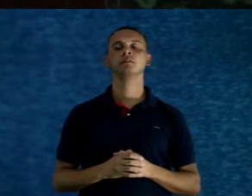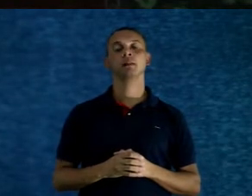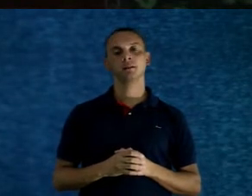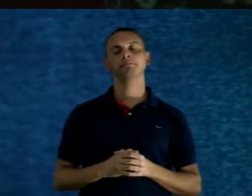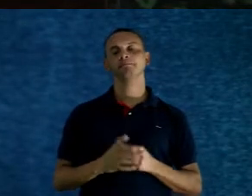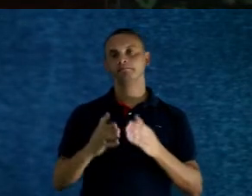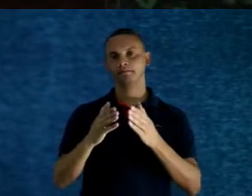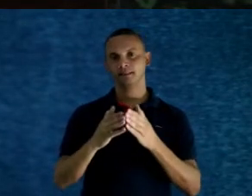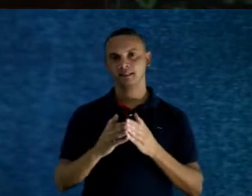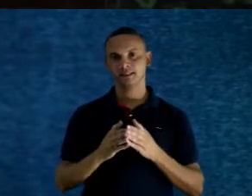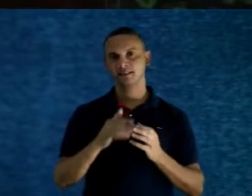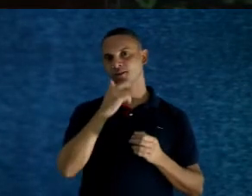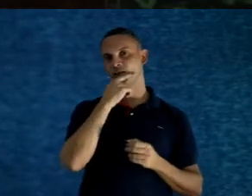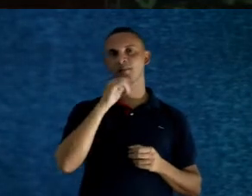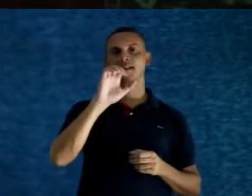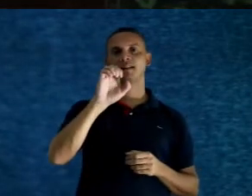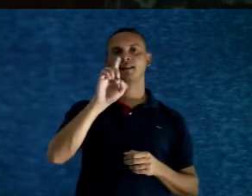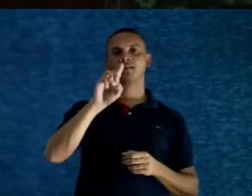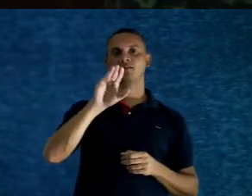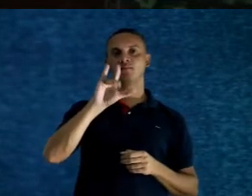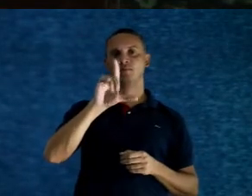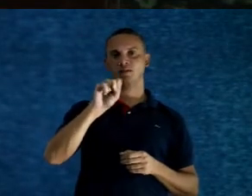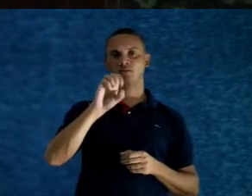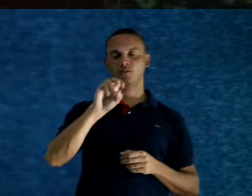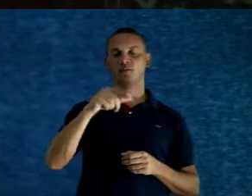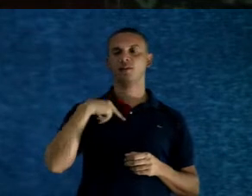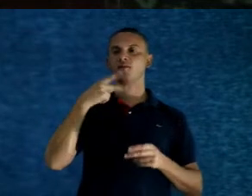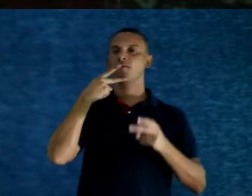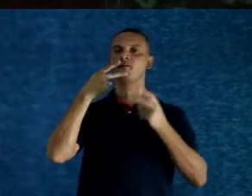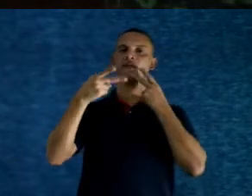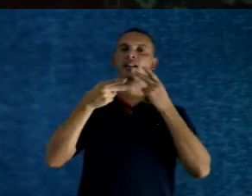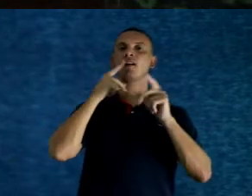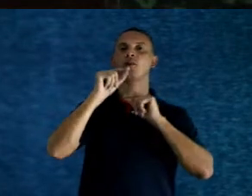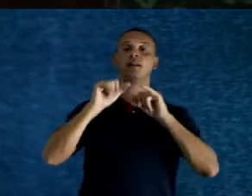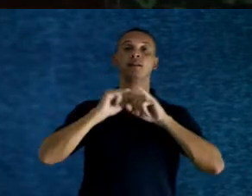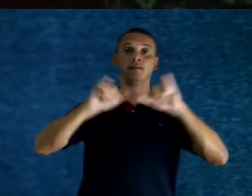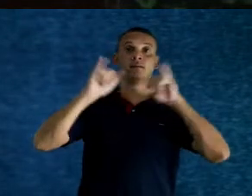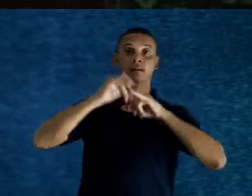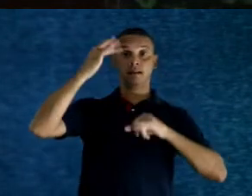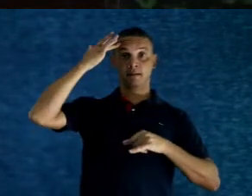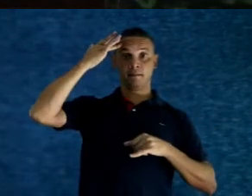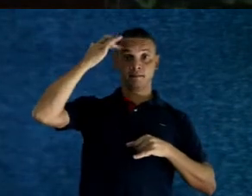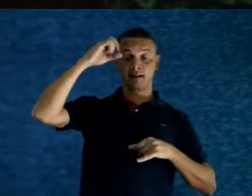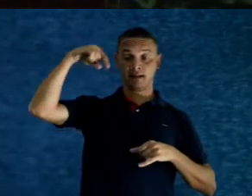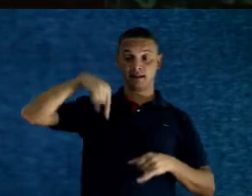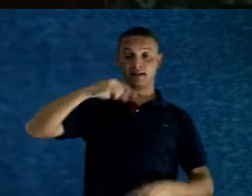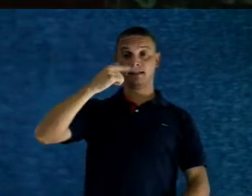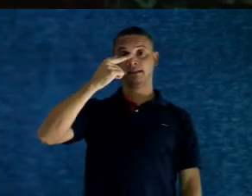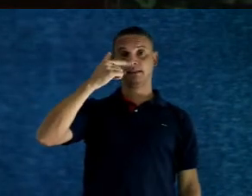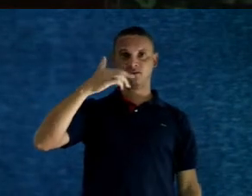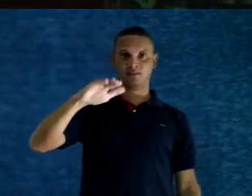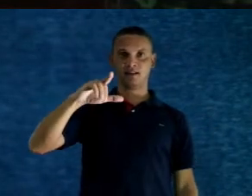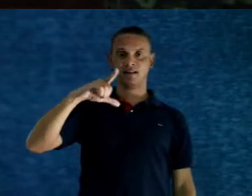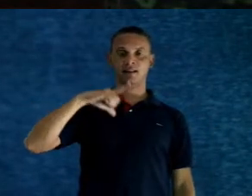licença respeitosamente a Edmilson Caminha para também divulgar que amanhã faremos aqui às 19h30